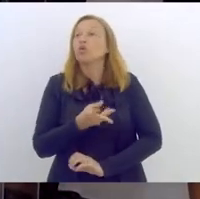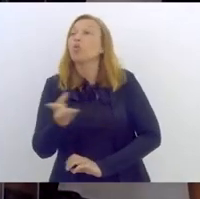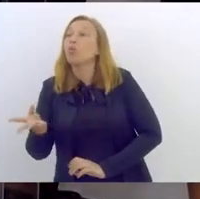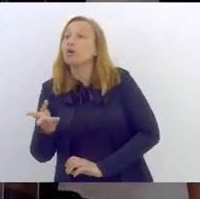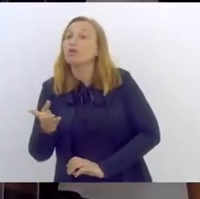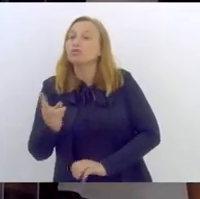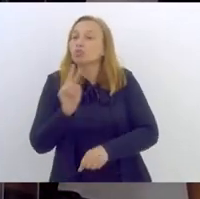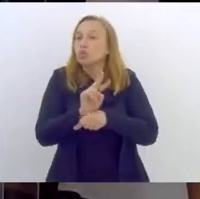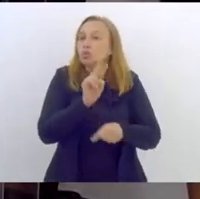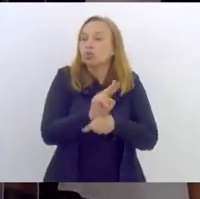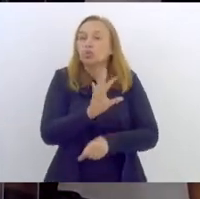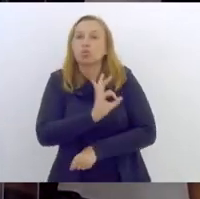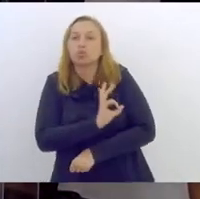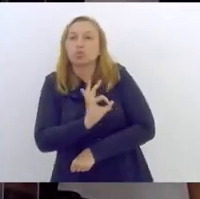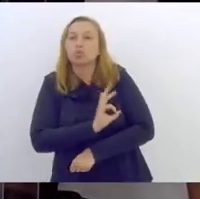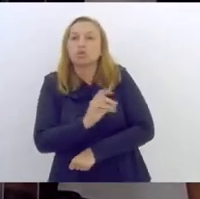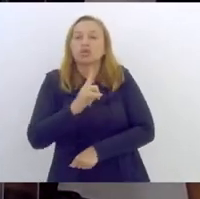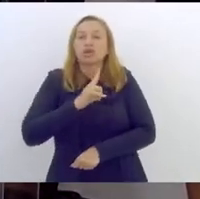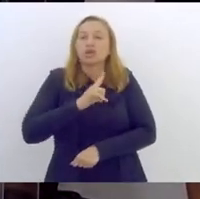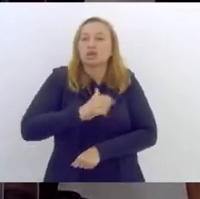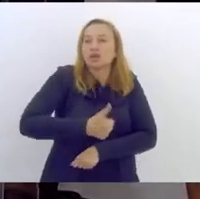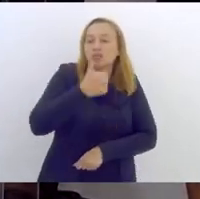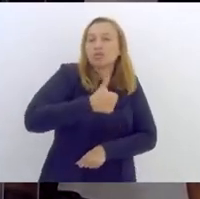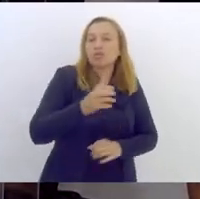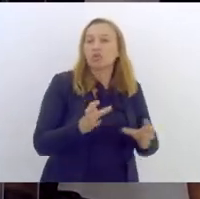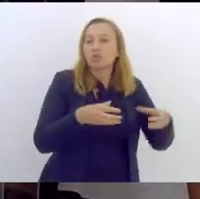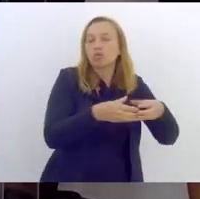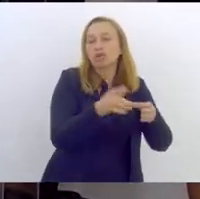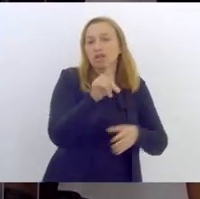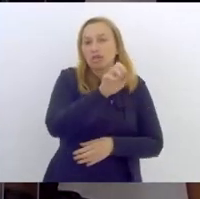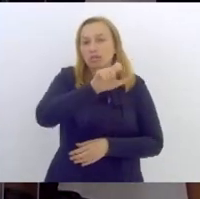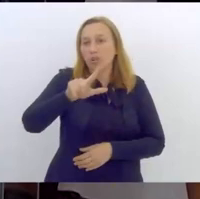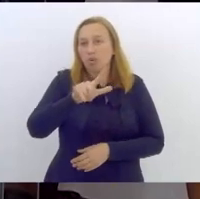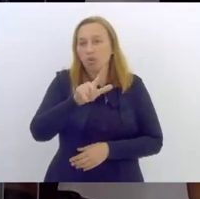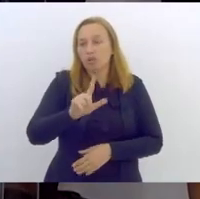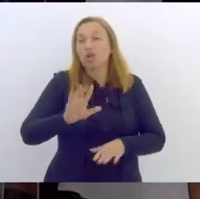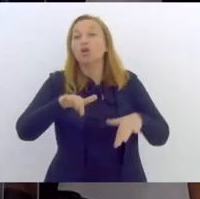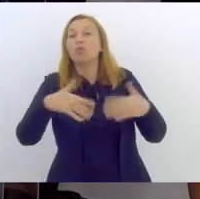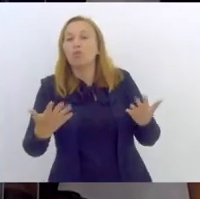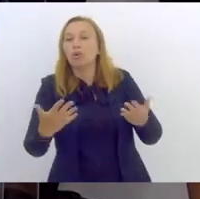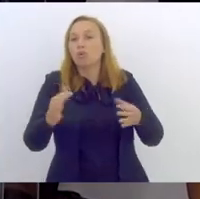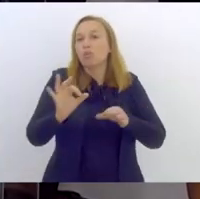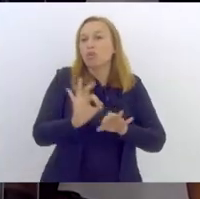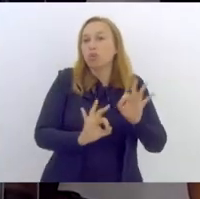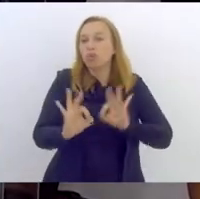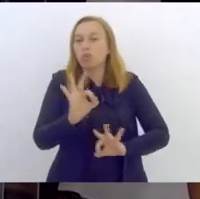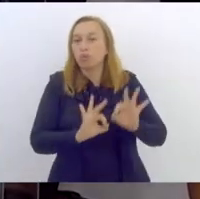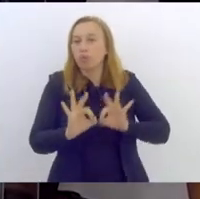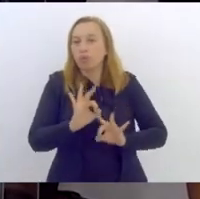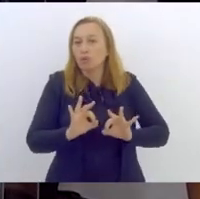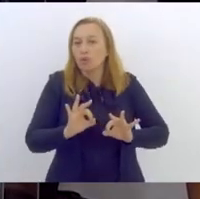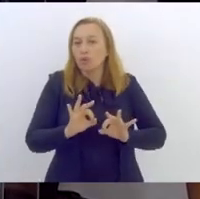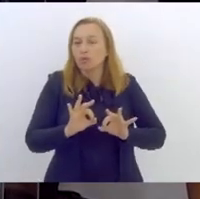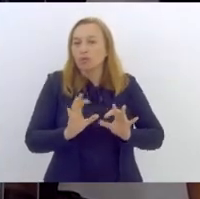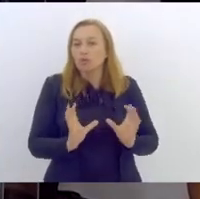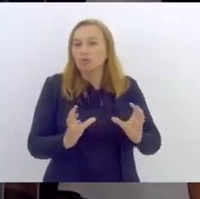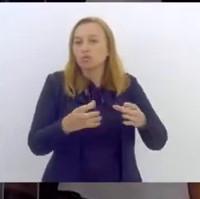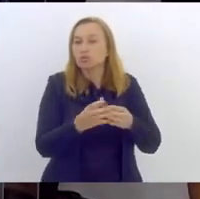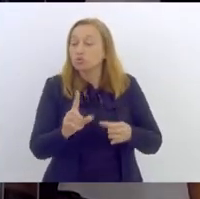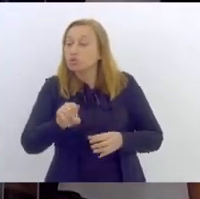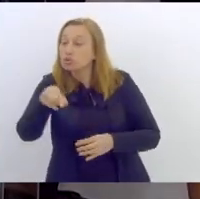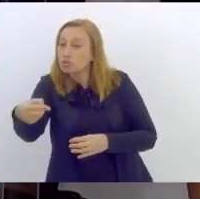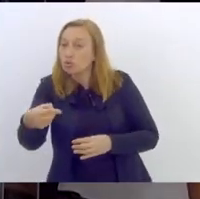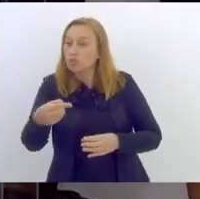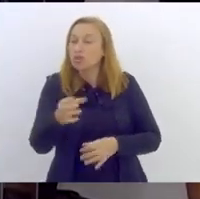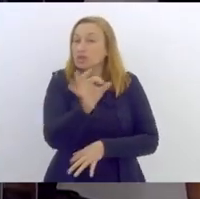inspetores de polícia teremos na primeira turma de academia e qual é o planejamento para as turmas subsequentes de